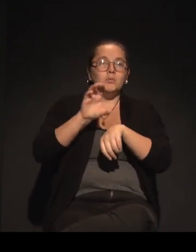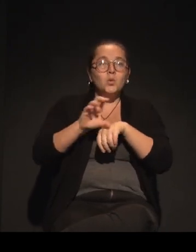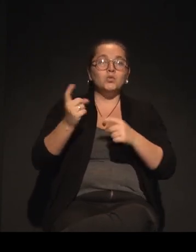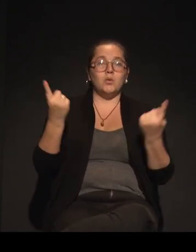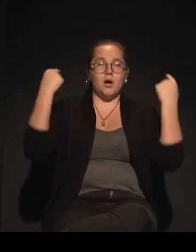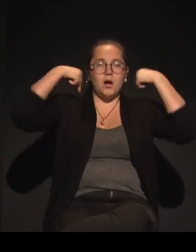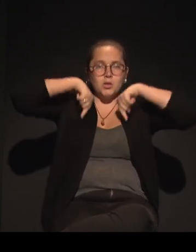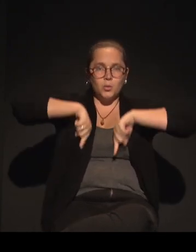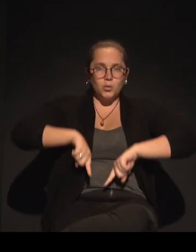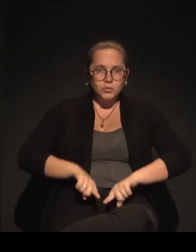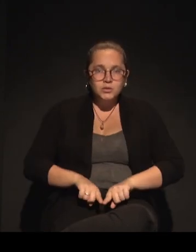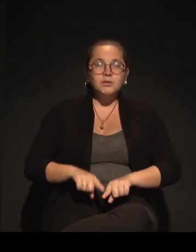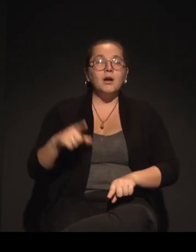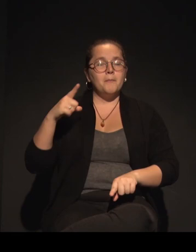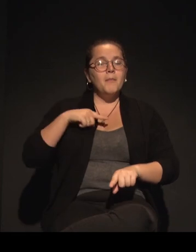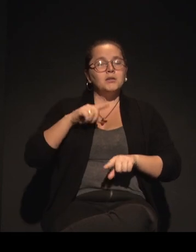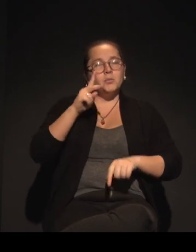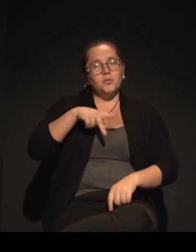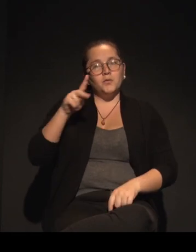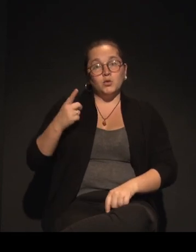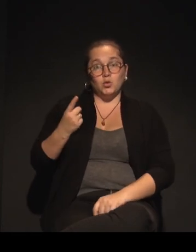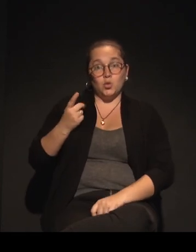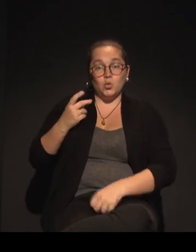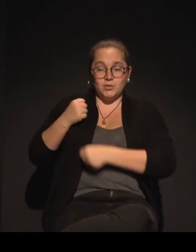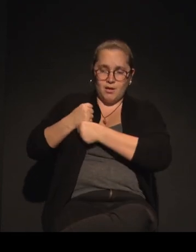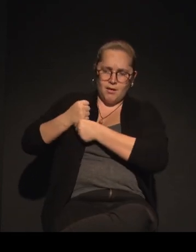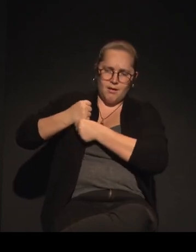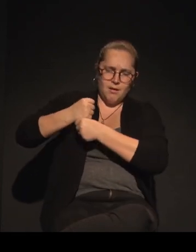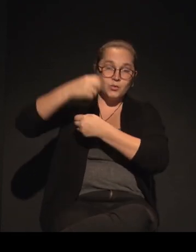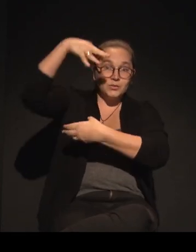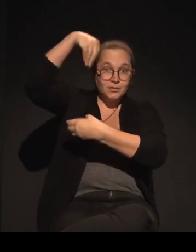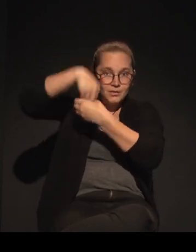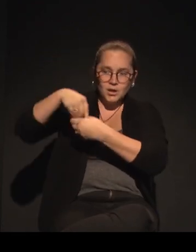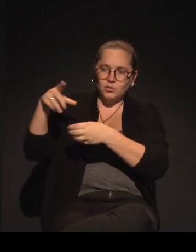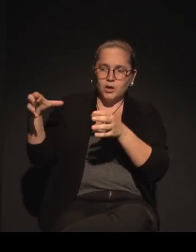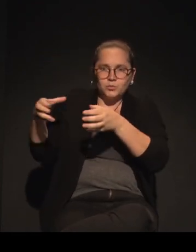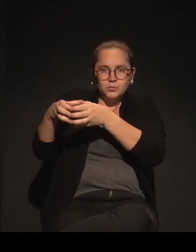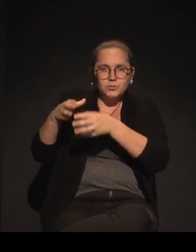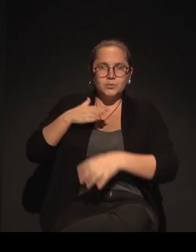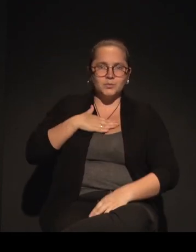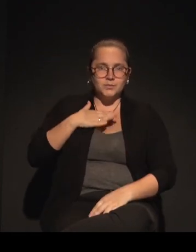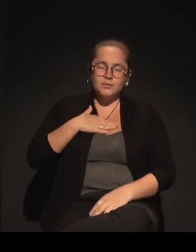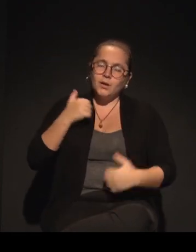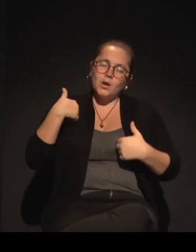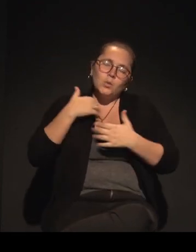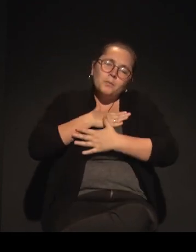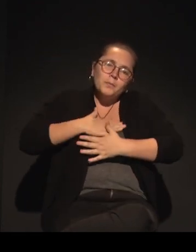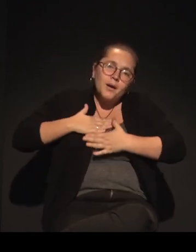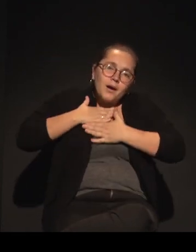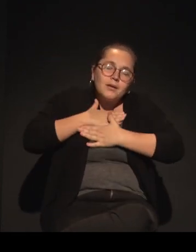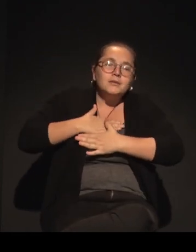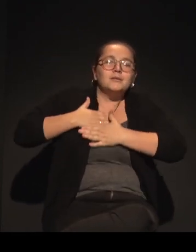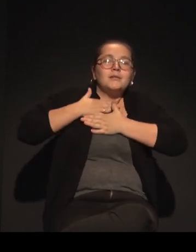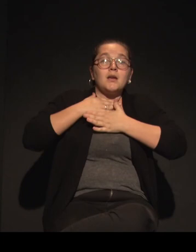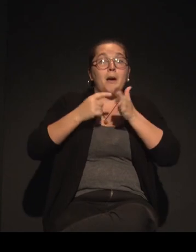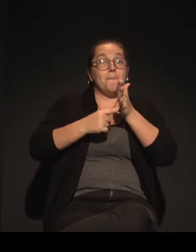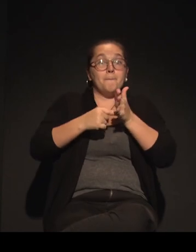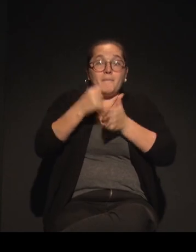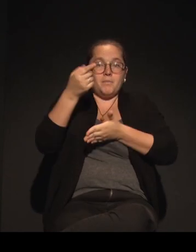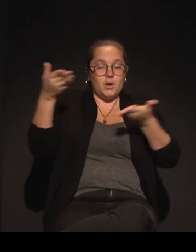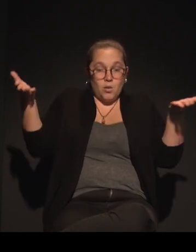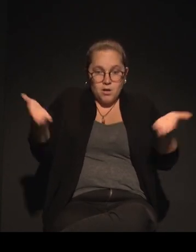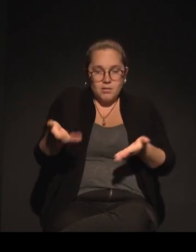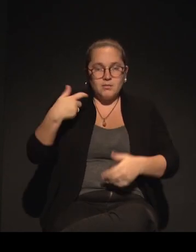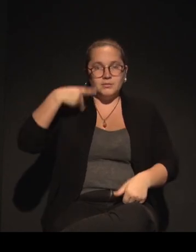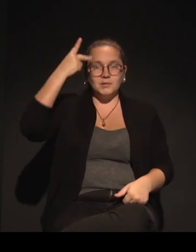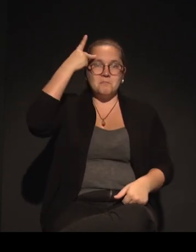fui professor também durante 12 anos na minha comunidade então pra mim é um prazer muito grande também a primeira vez que estou vindo aqui em são